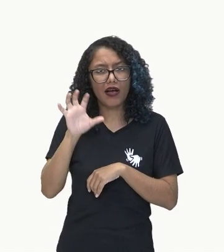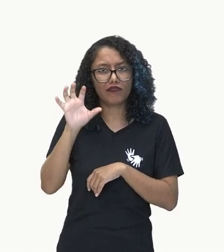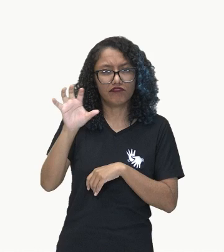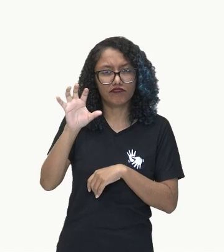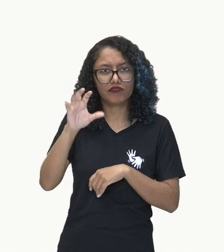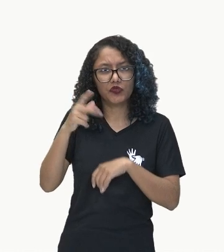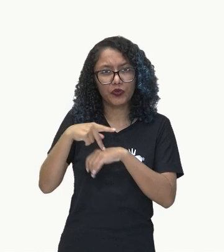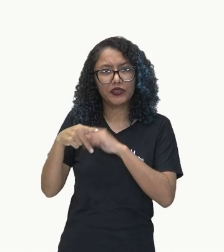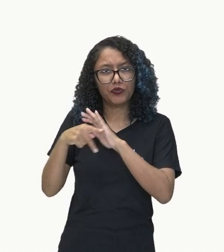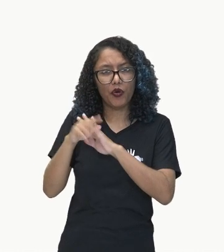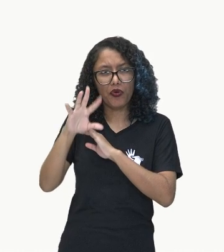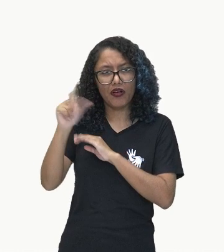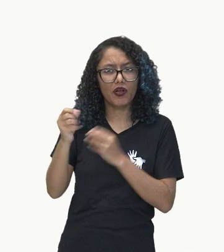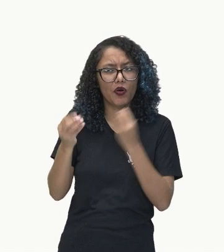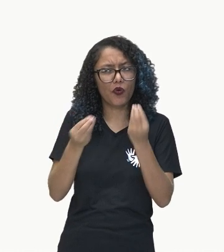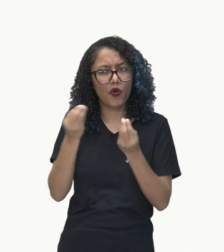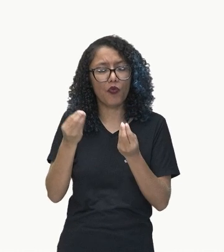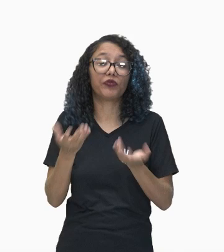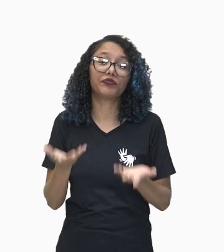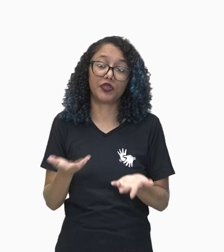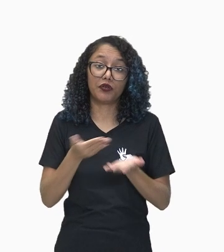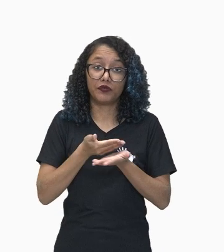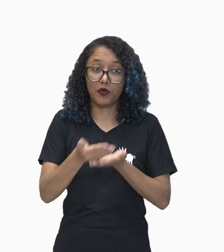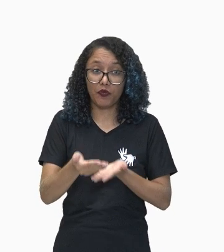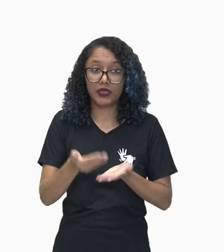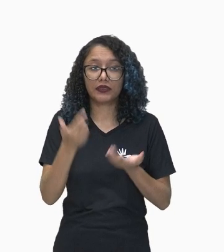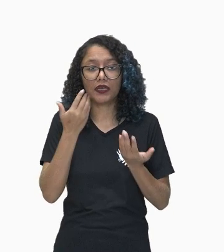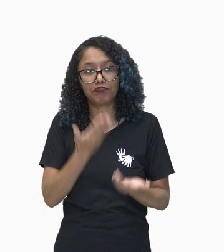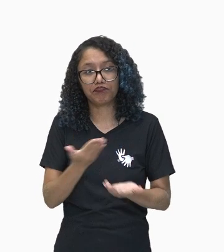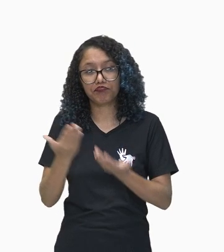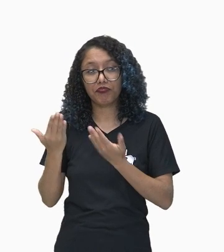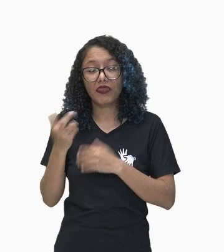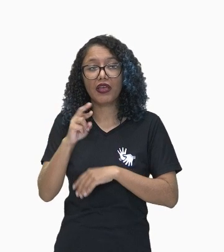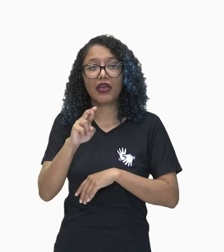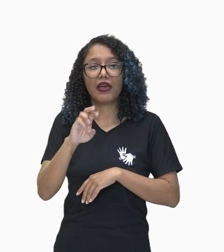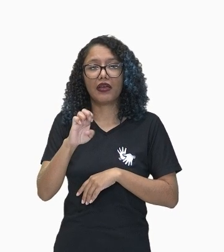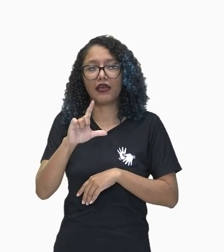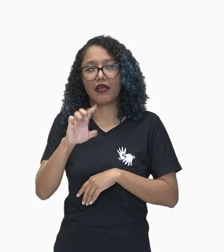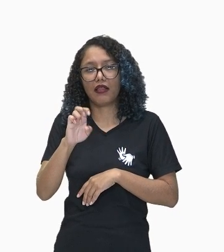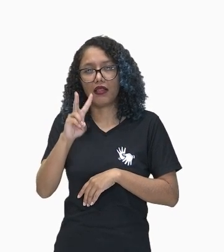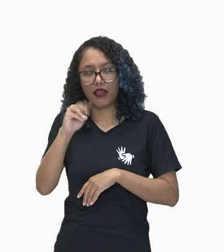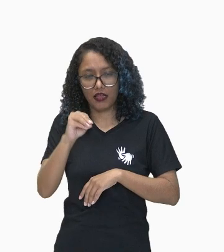o relevo na África. O relevo na África, gente, acaba